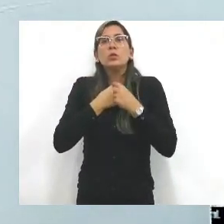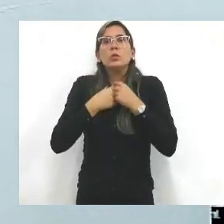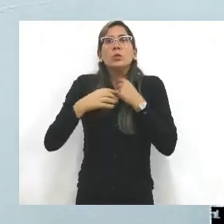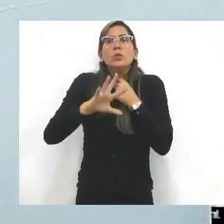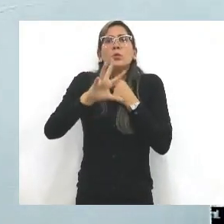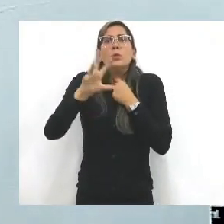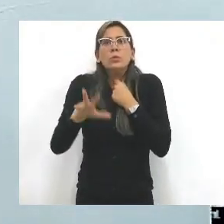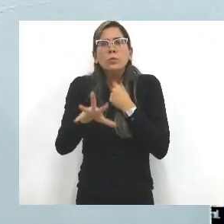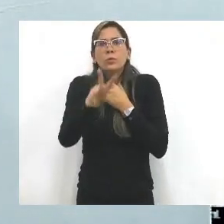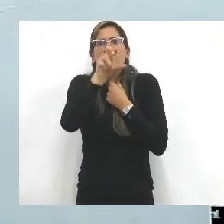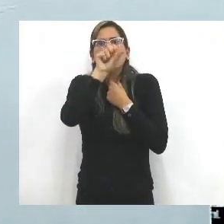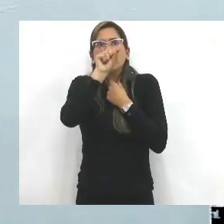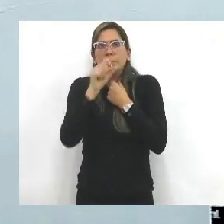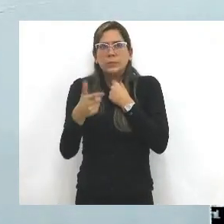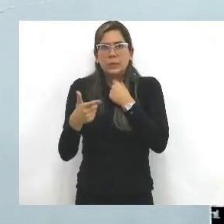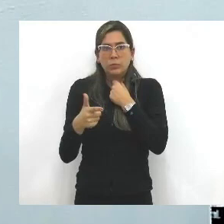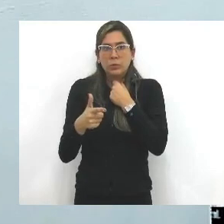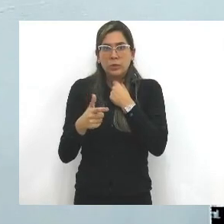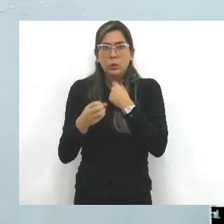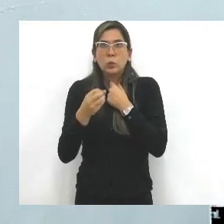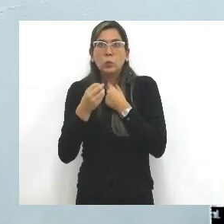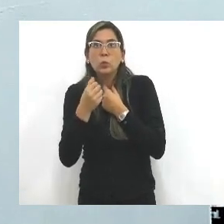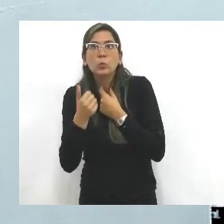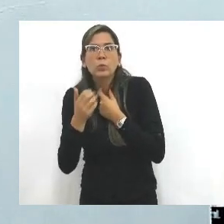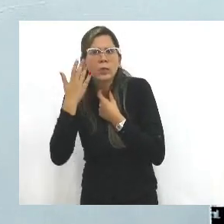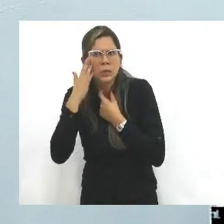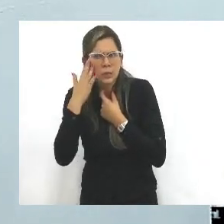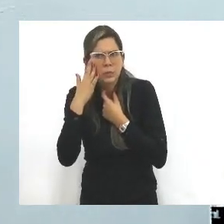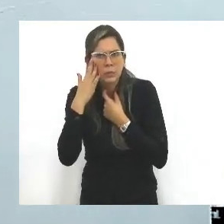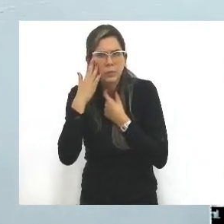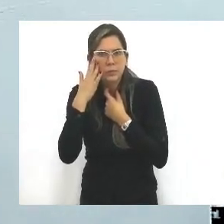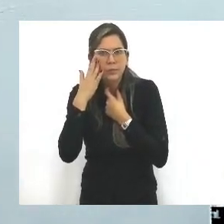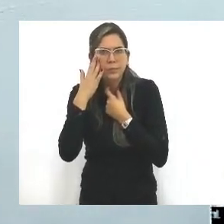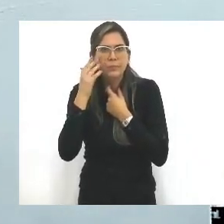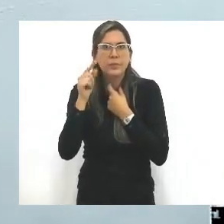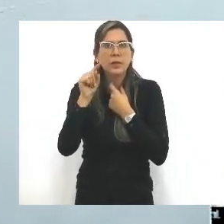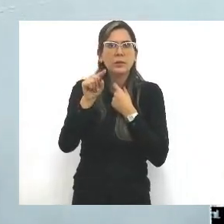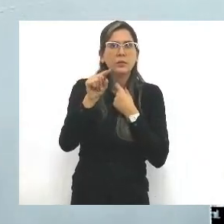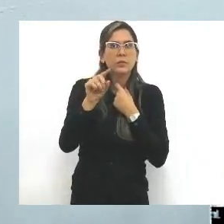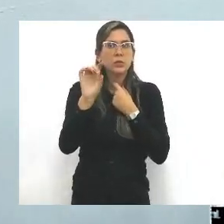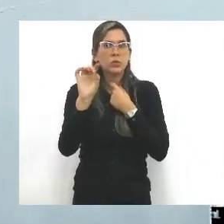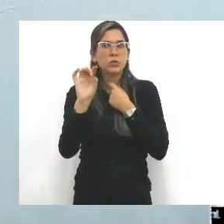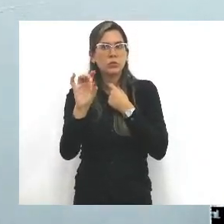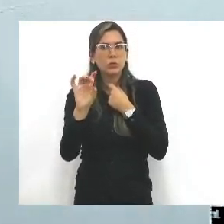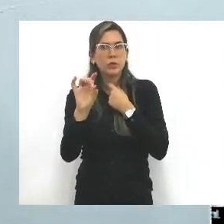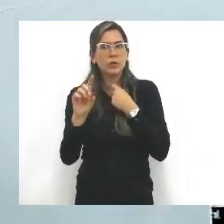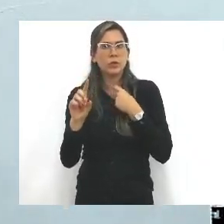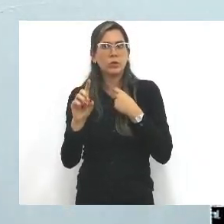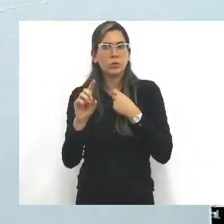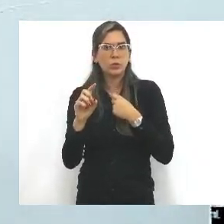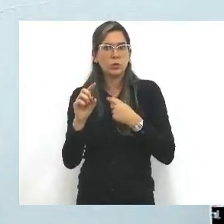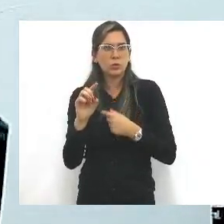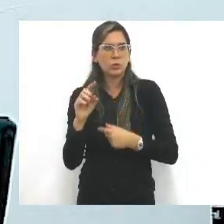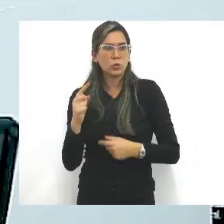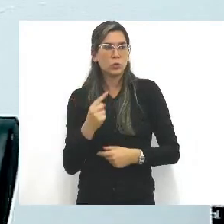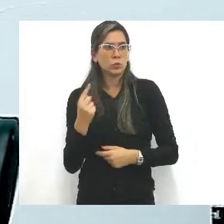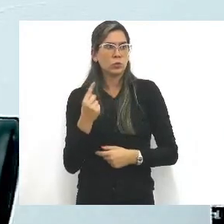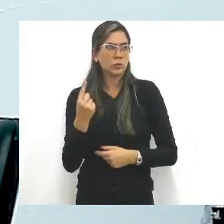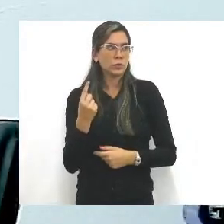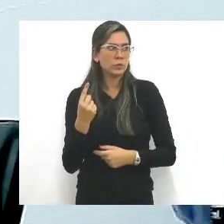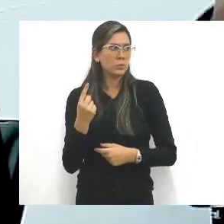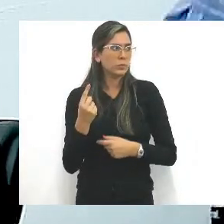o ar não passa. Tudo bem? Ficou claro? Se você estiver sozinho... Deixa eu voltar.